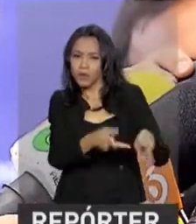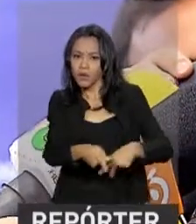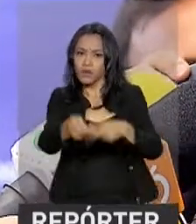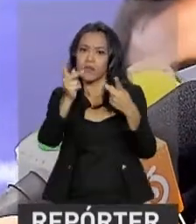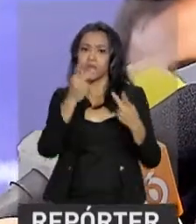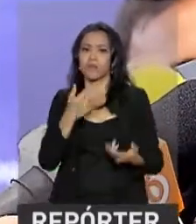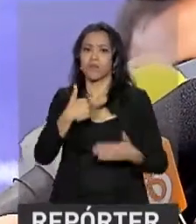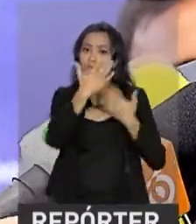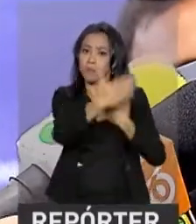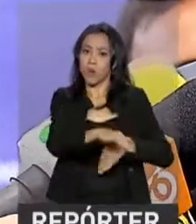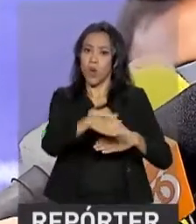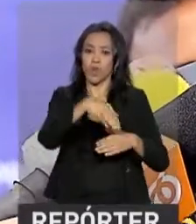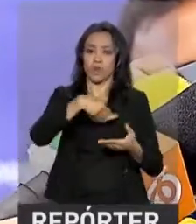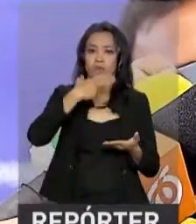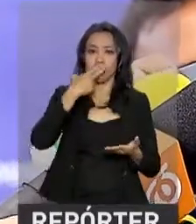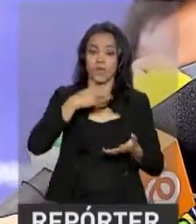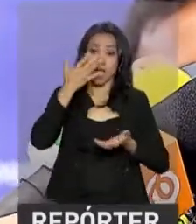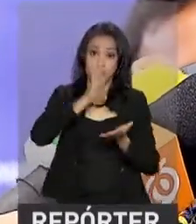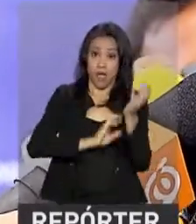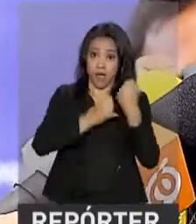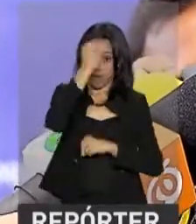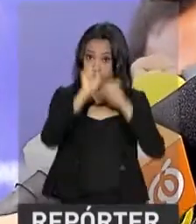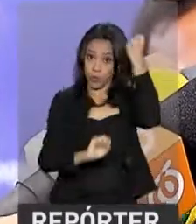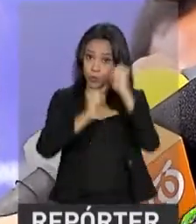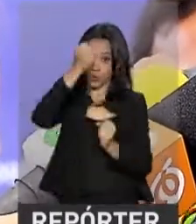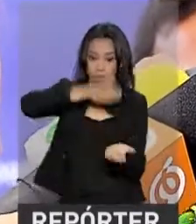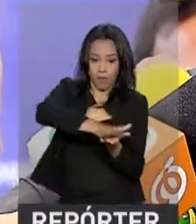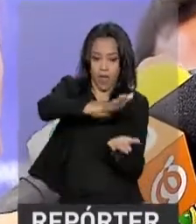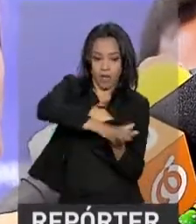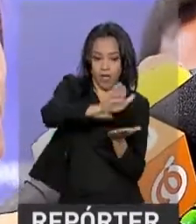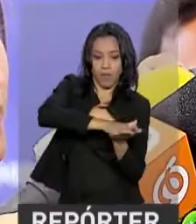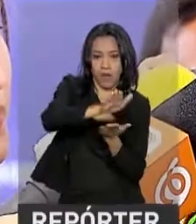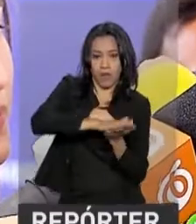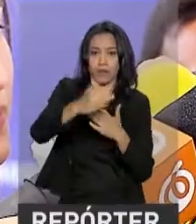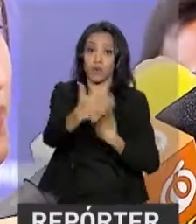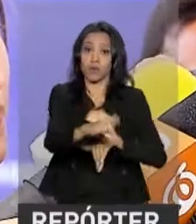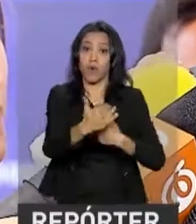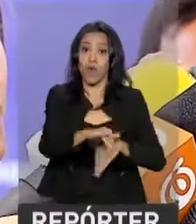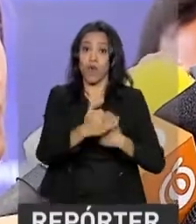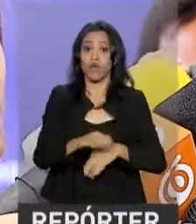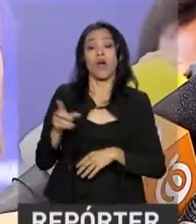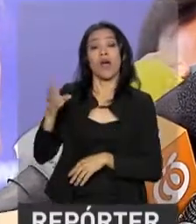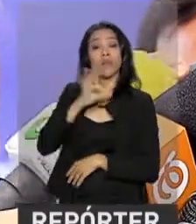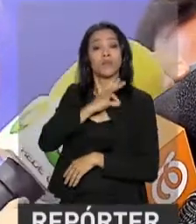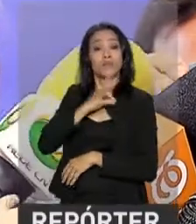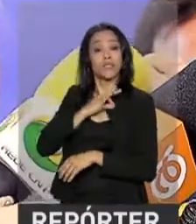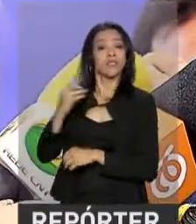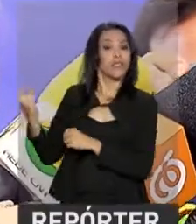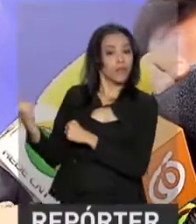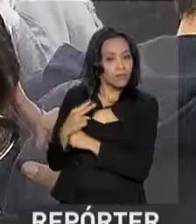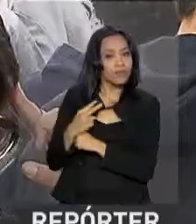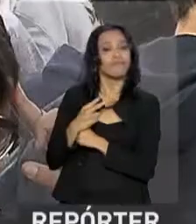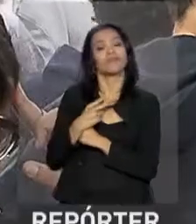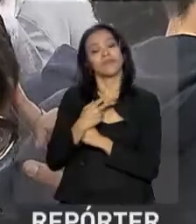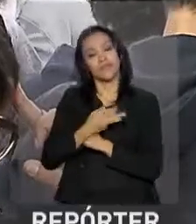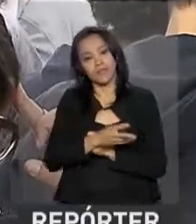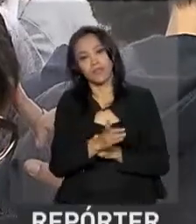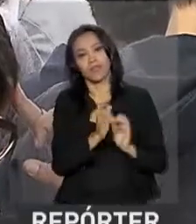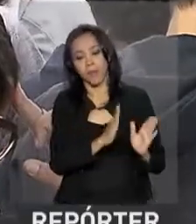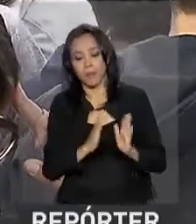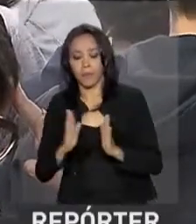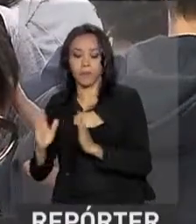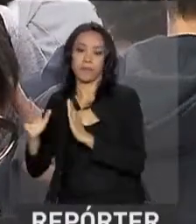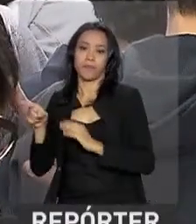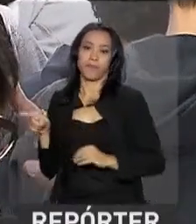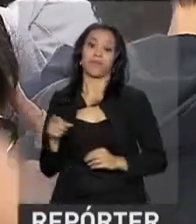logística da gráfica a polícia federal acompanha todas as etapas é com o ministério com o inep as provas do